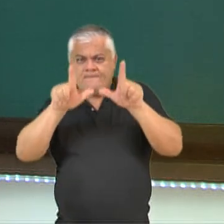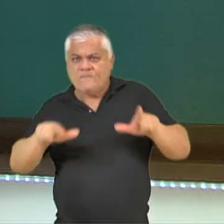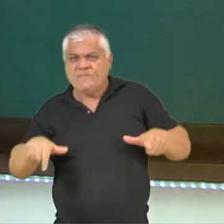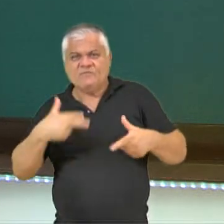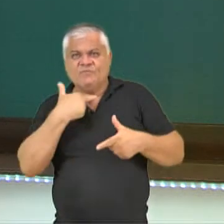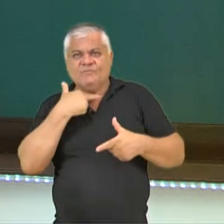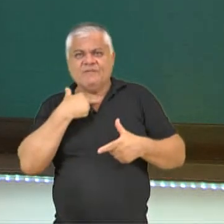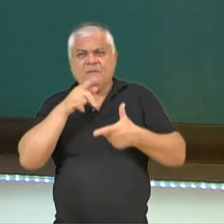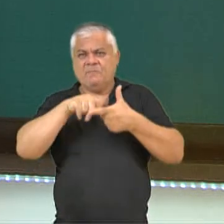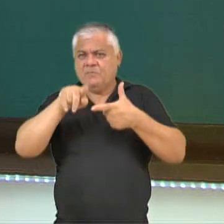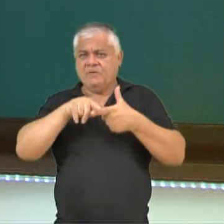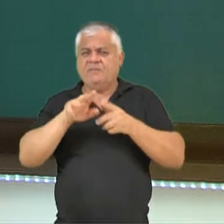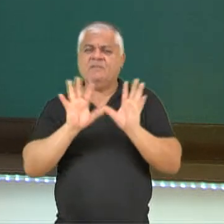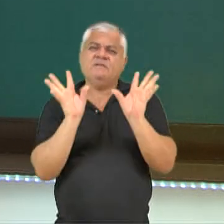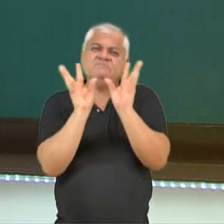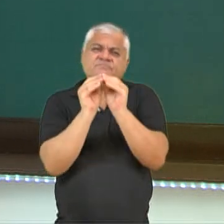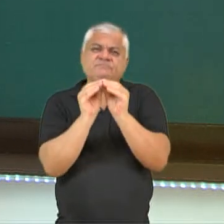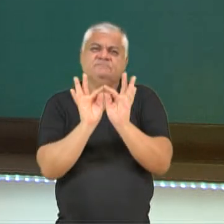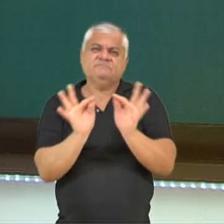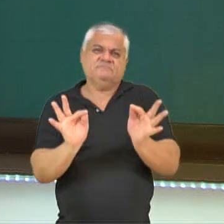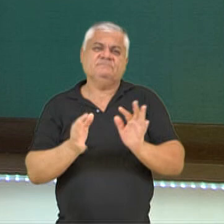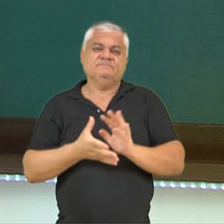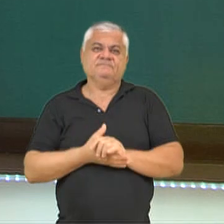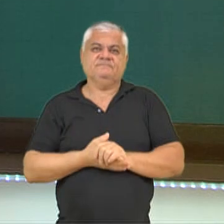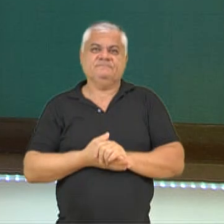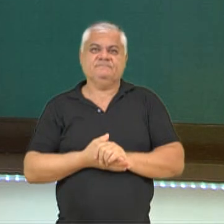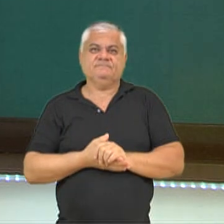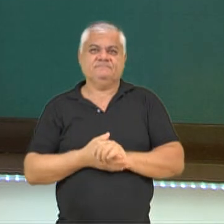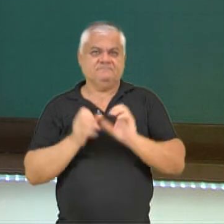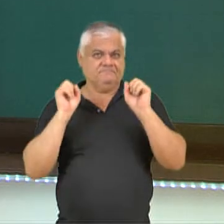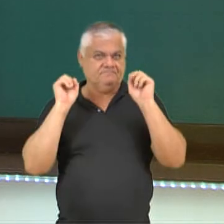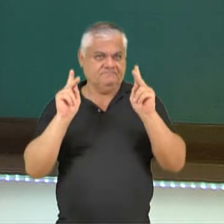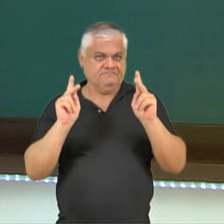tem problema, mas foi simplificada a escrita, ok?